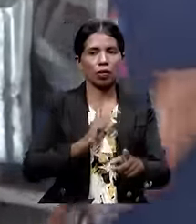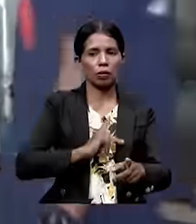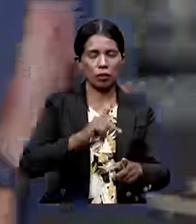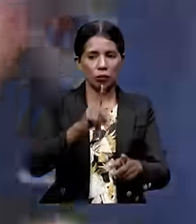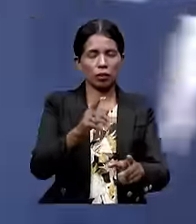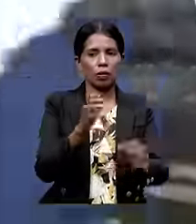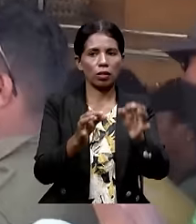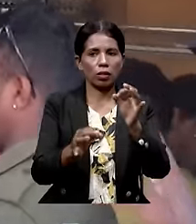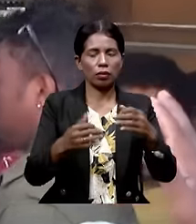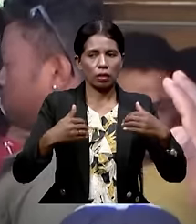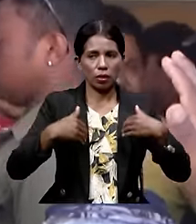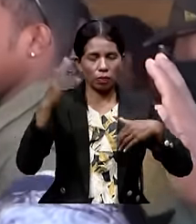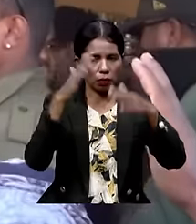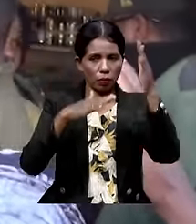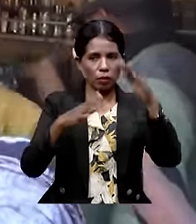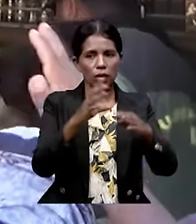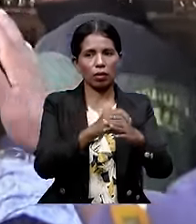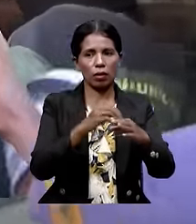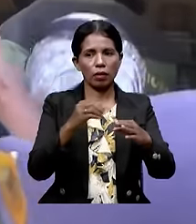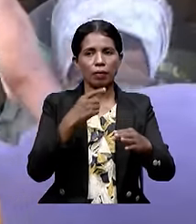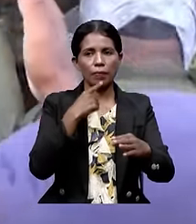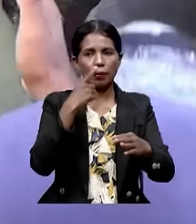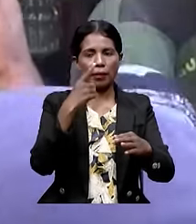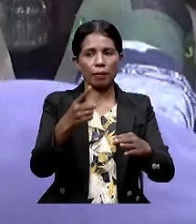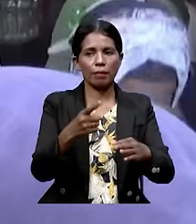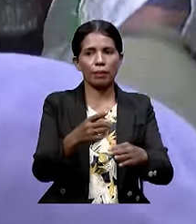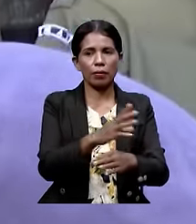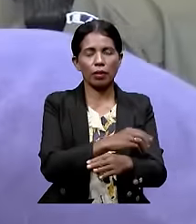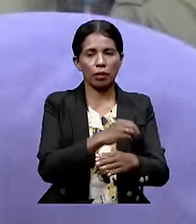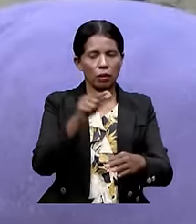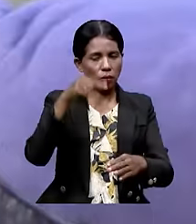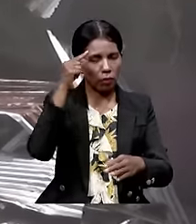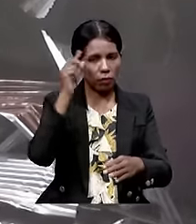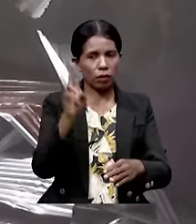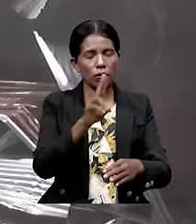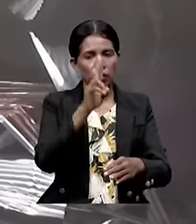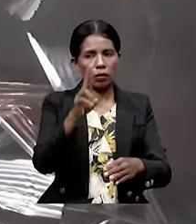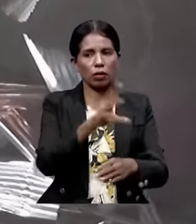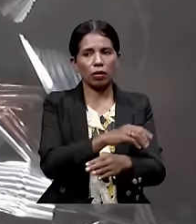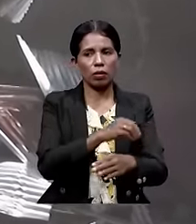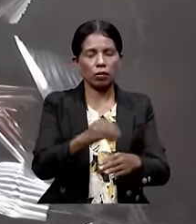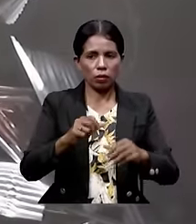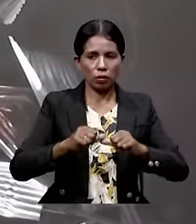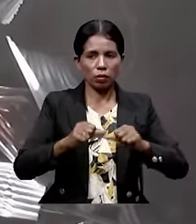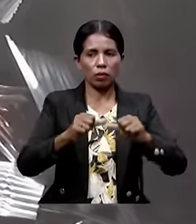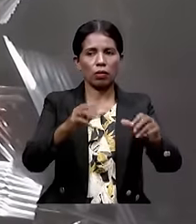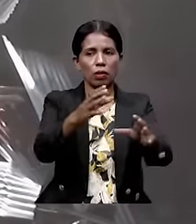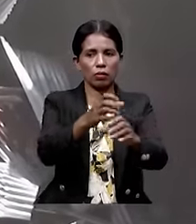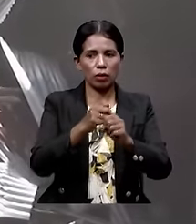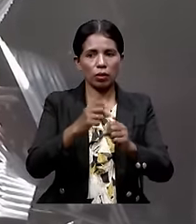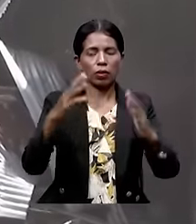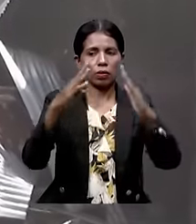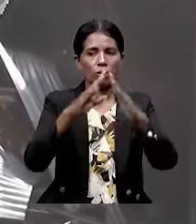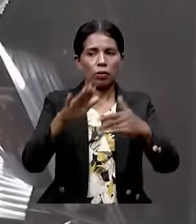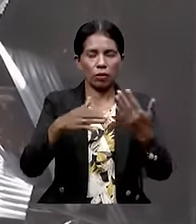Mas que mostra o desentendimento entre guarda gestão ou negociante Sira, governo usa escapator ou de continuar sob uma Sira,